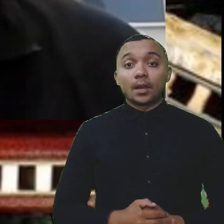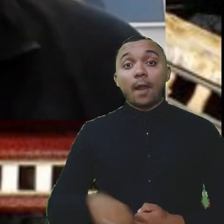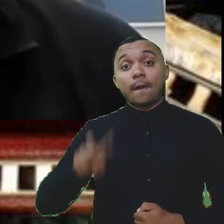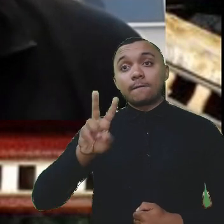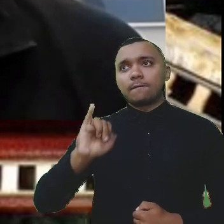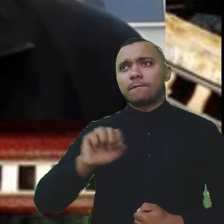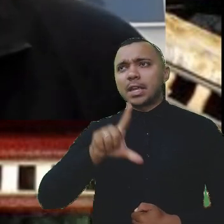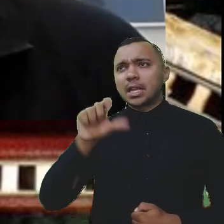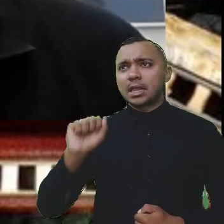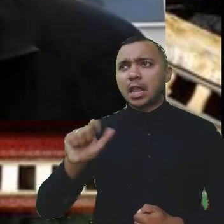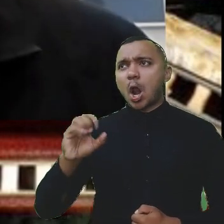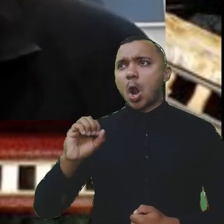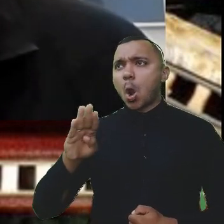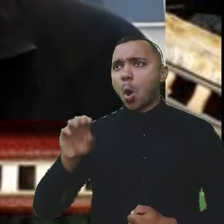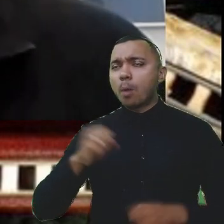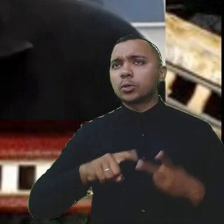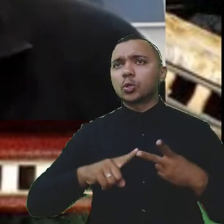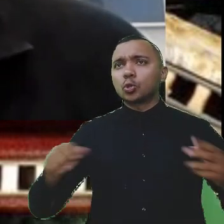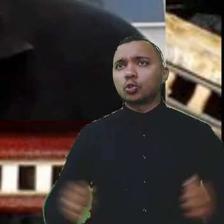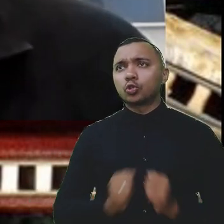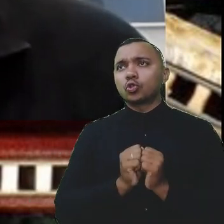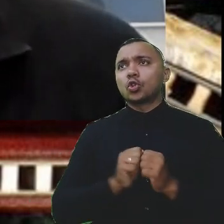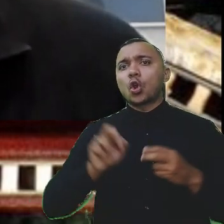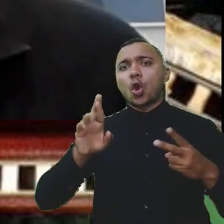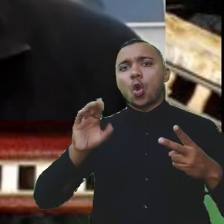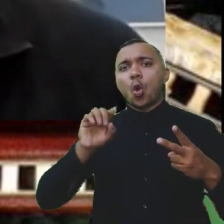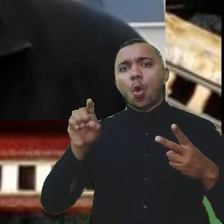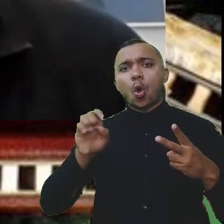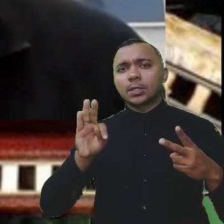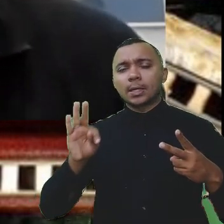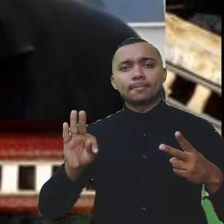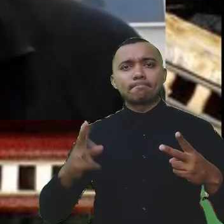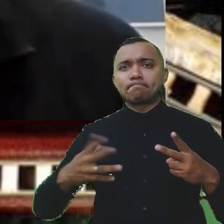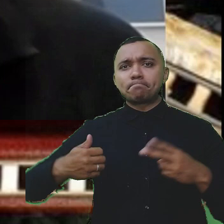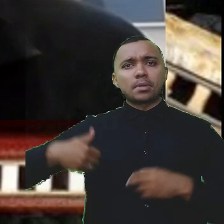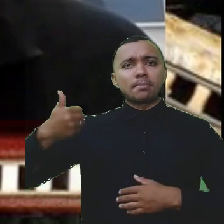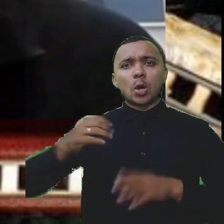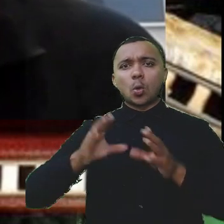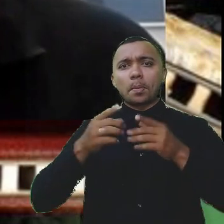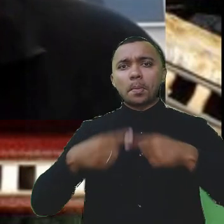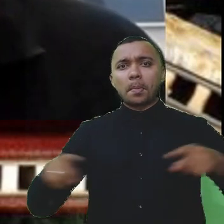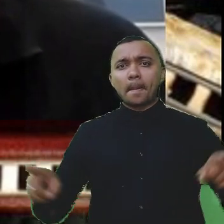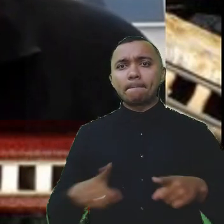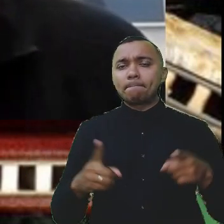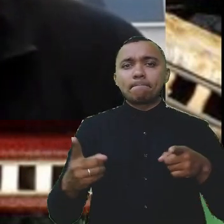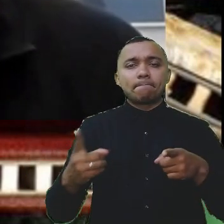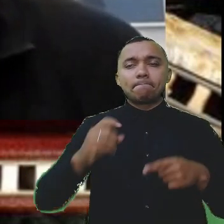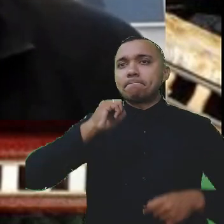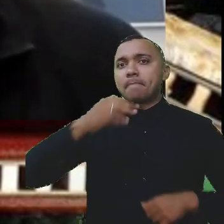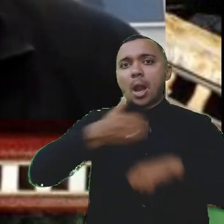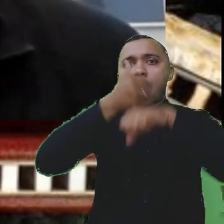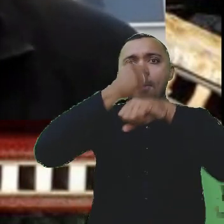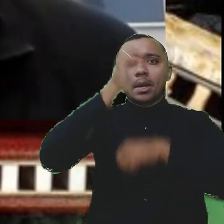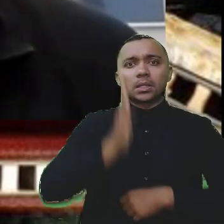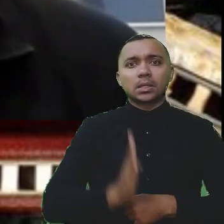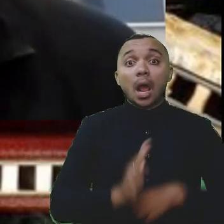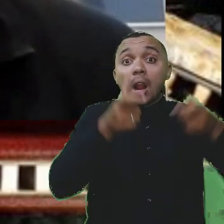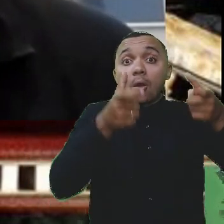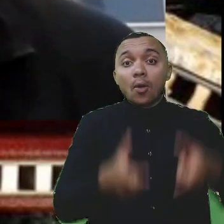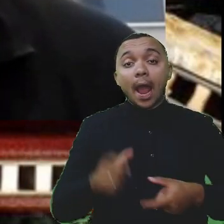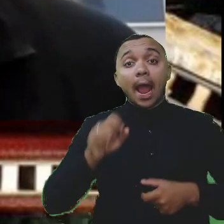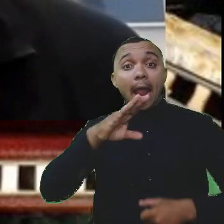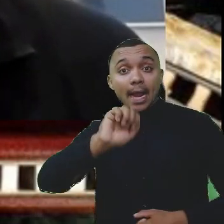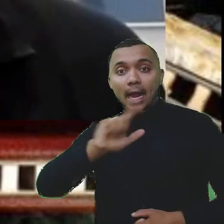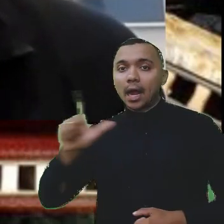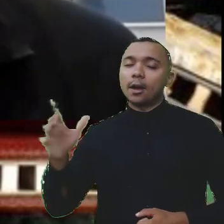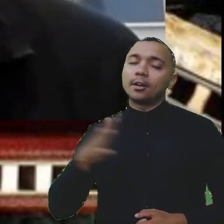Lobos com a OSESP, a principal orquestra do Brasil, no Carnegie Hall, quer dizer, foi uma coisa assim, um marco que eu vou